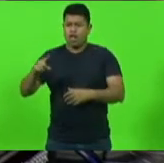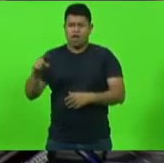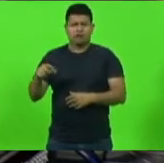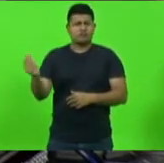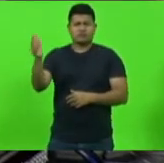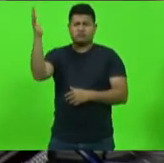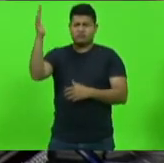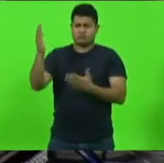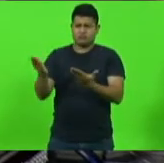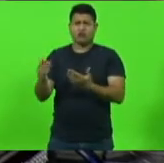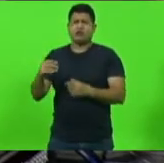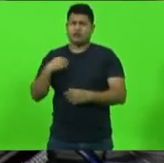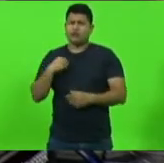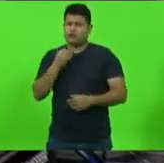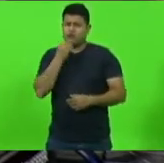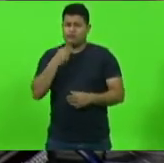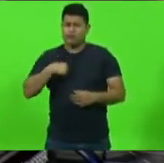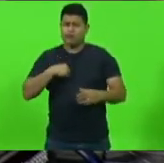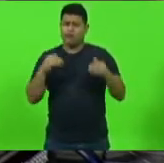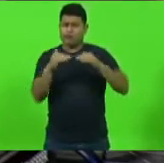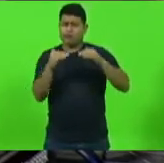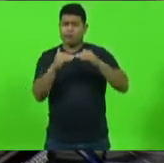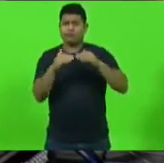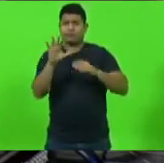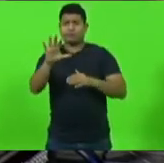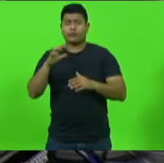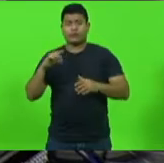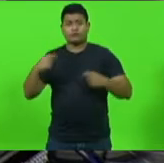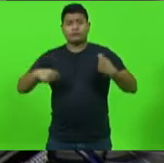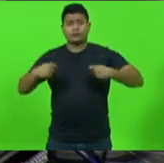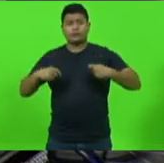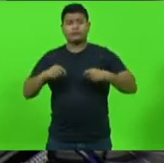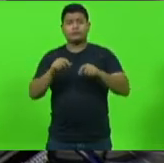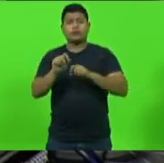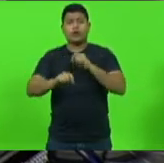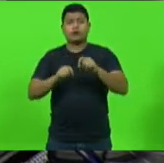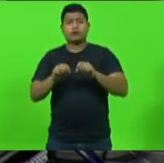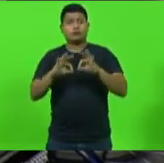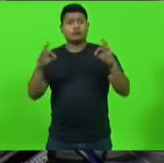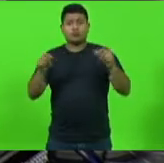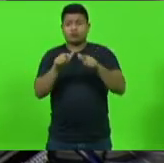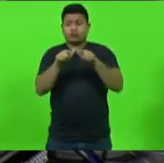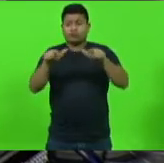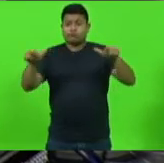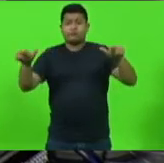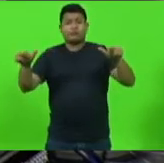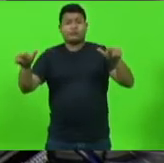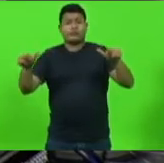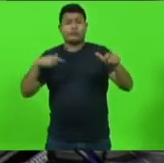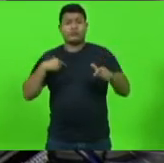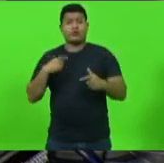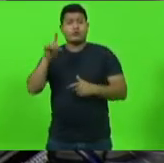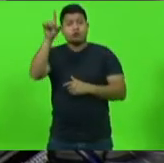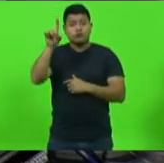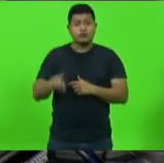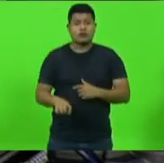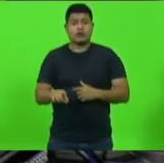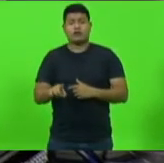também, mas é isonomia. O direito que a Polícia Civil está tendo, a militar também